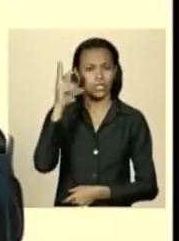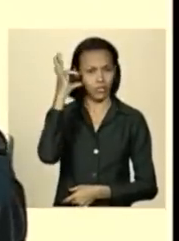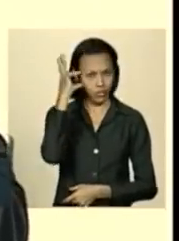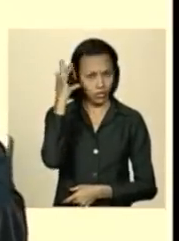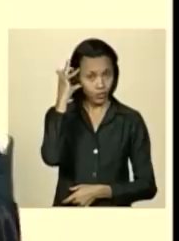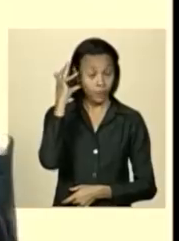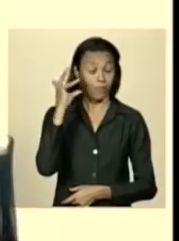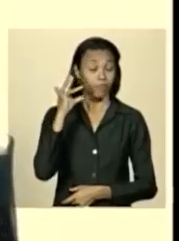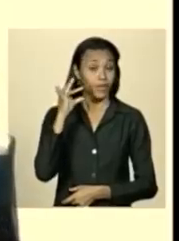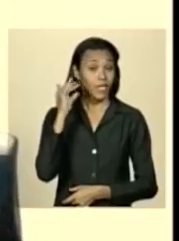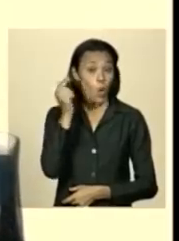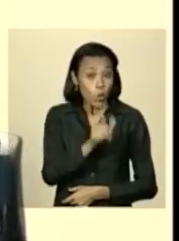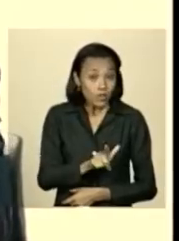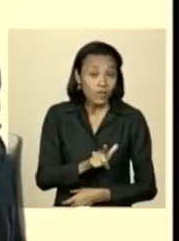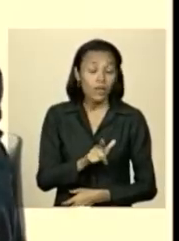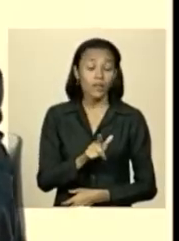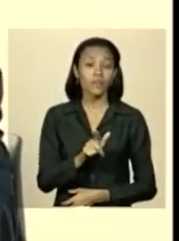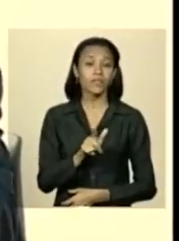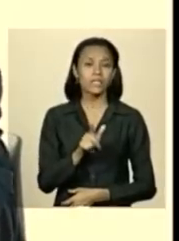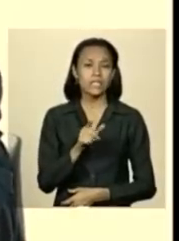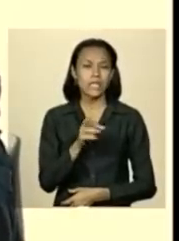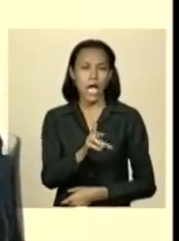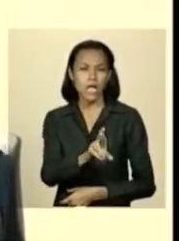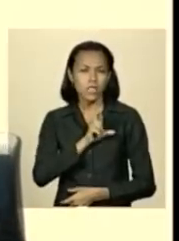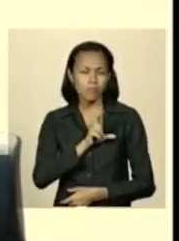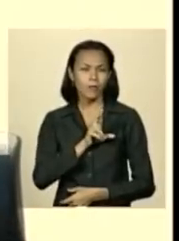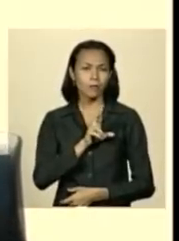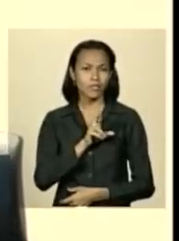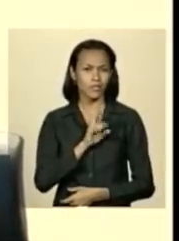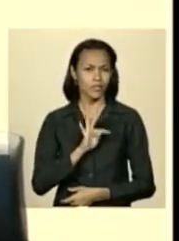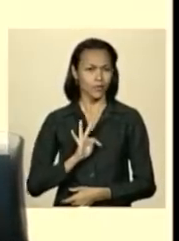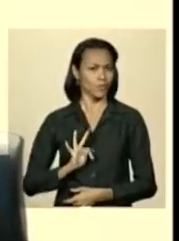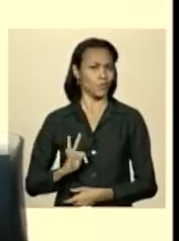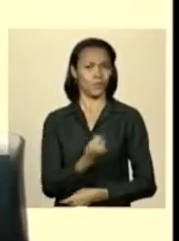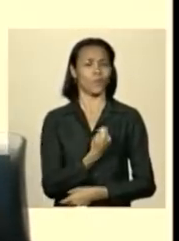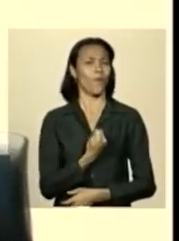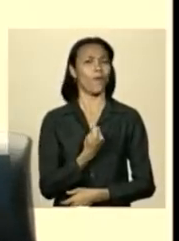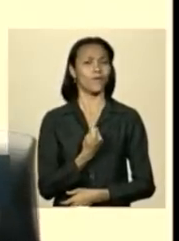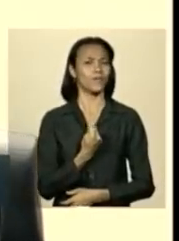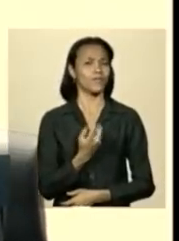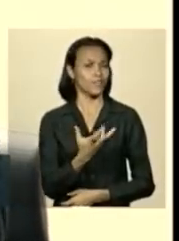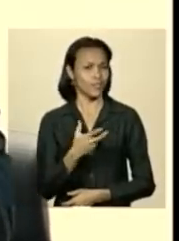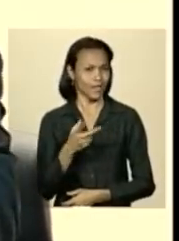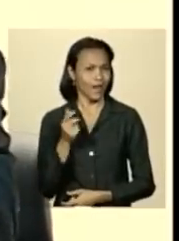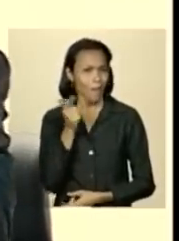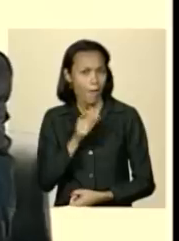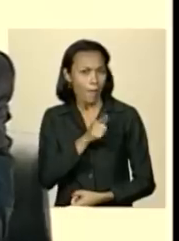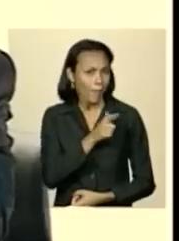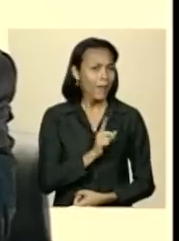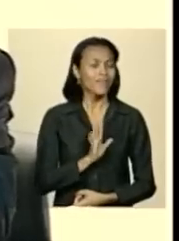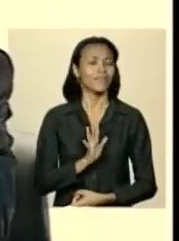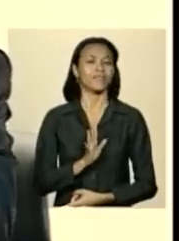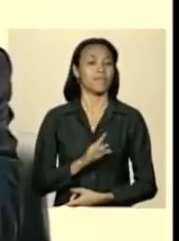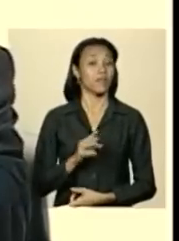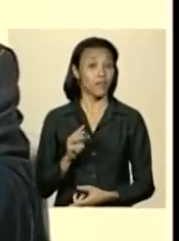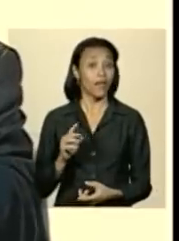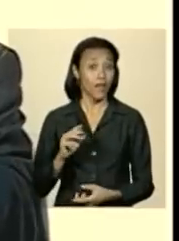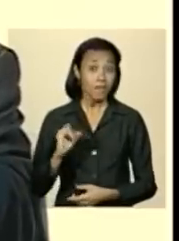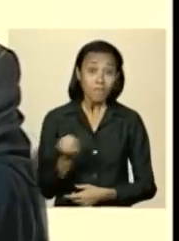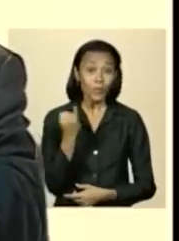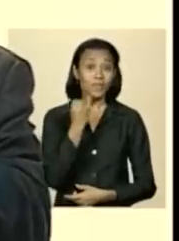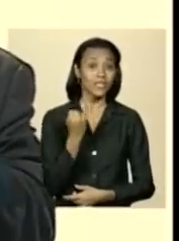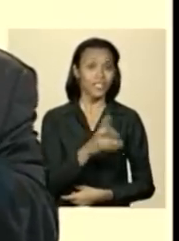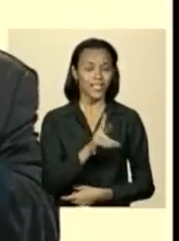no momento que consegue né ter resultados que ainda não são todos aqueles que nós queremos mas é importante a gente saudar